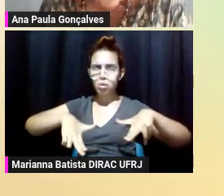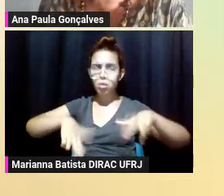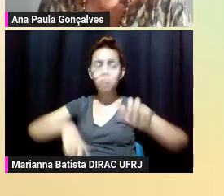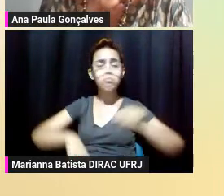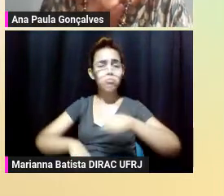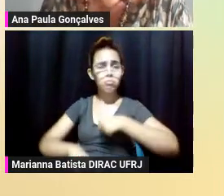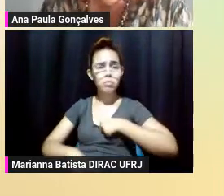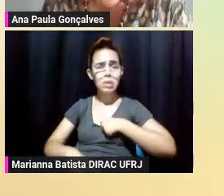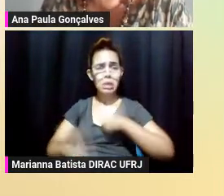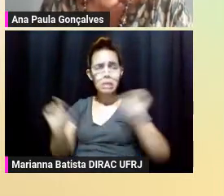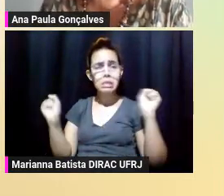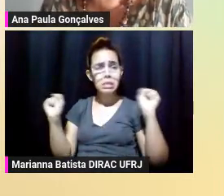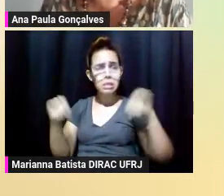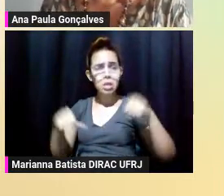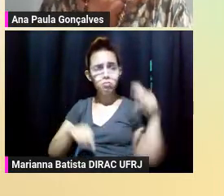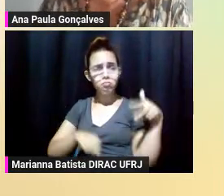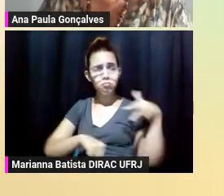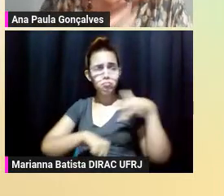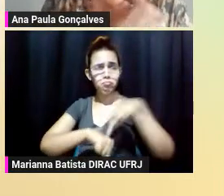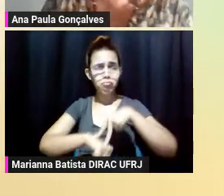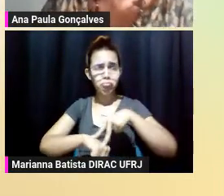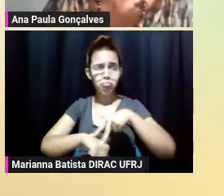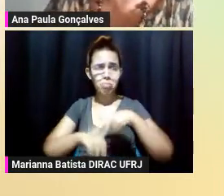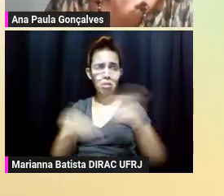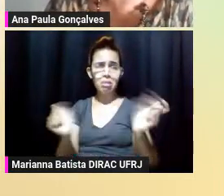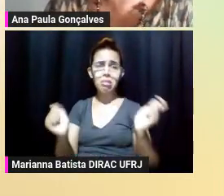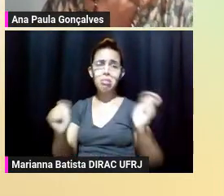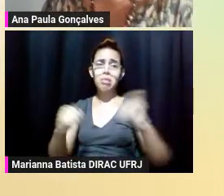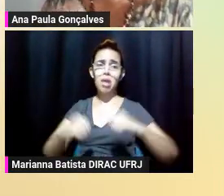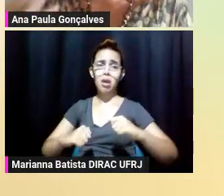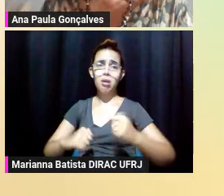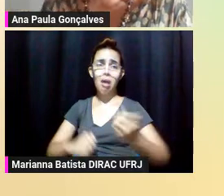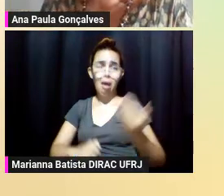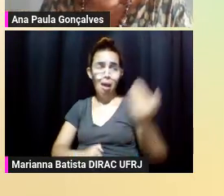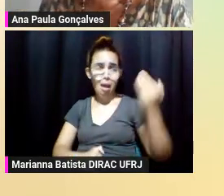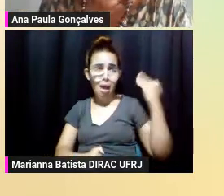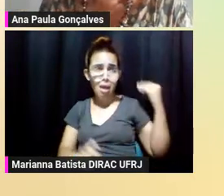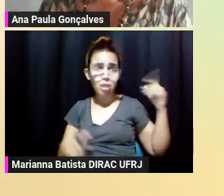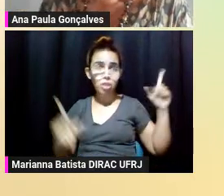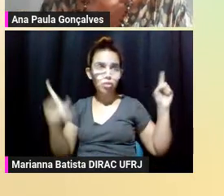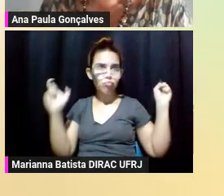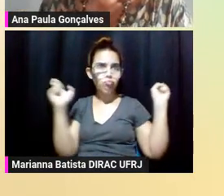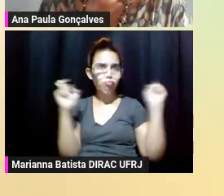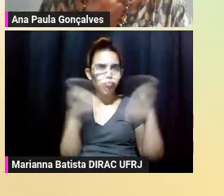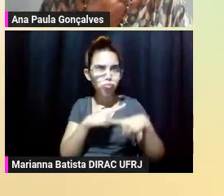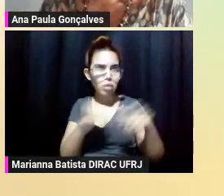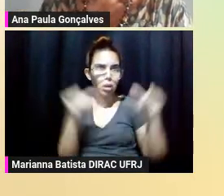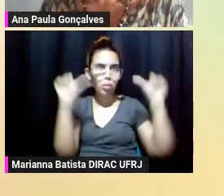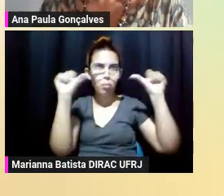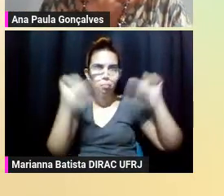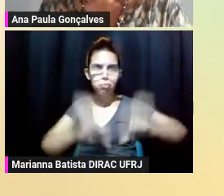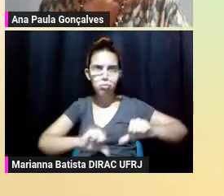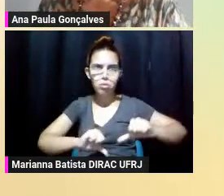mas não é fácil, ainda não é. Já foi mais difícil, mas ainda não é. Pode passar.